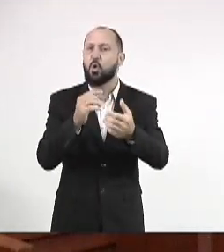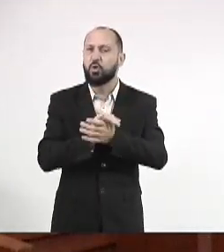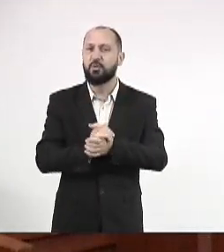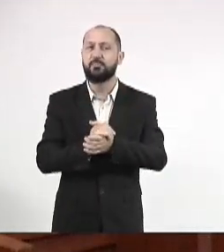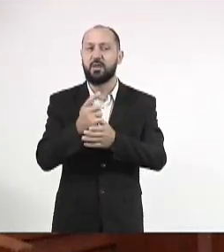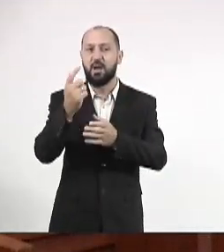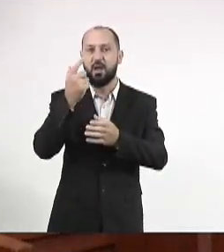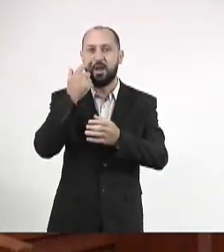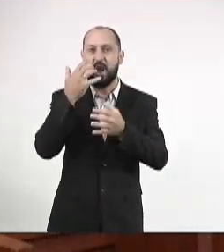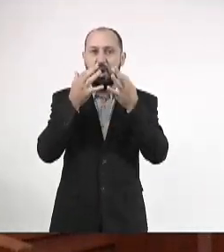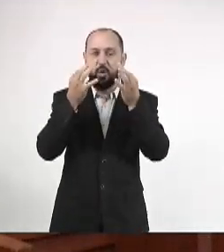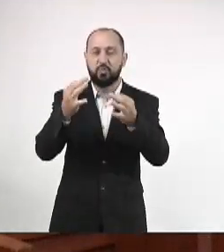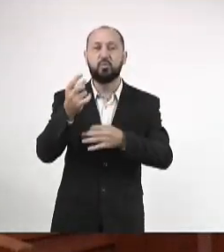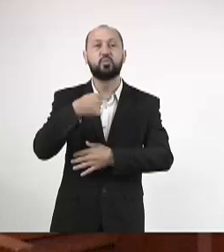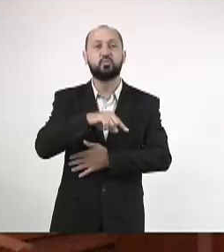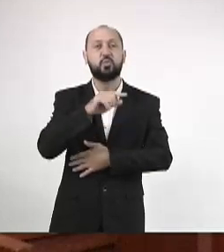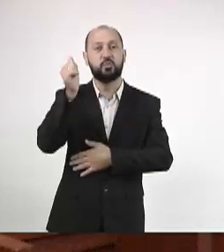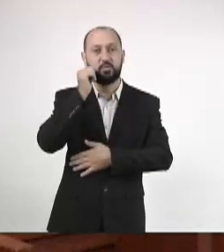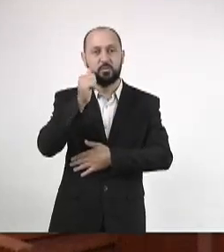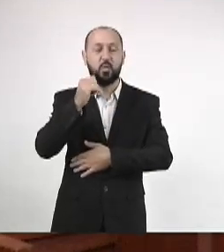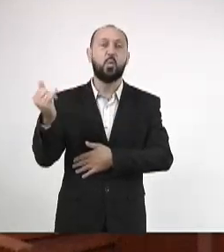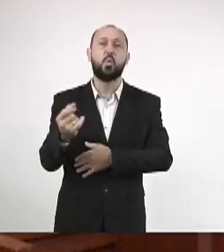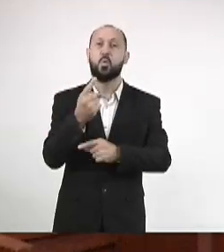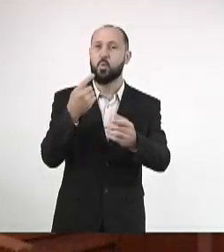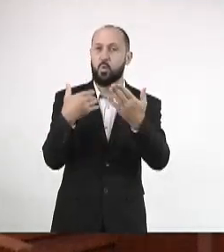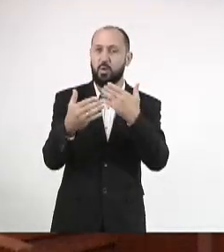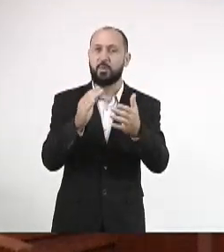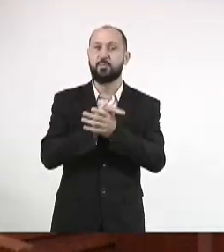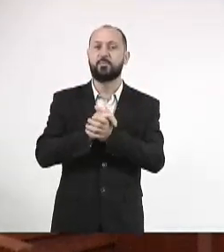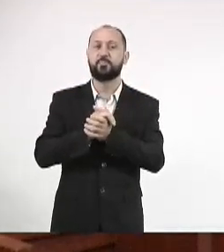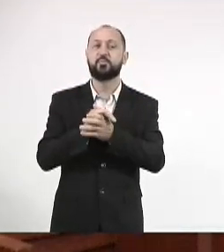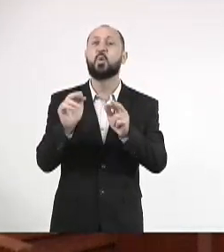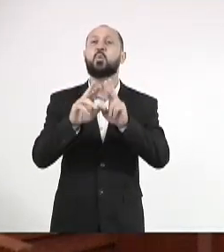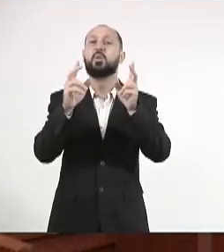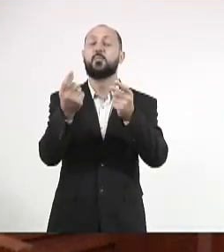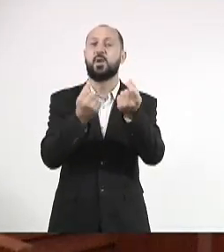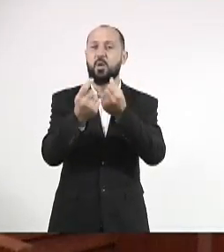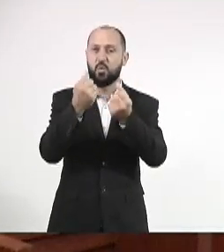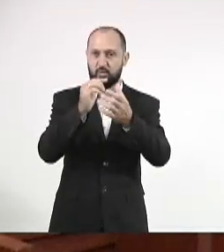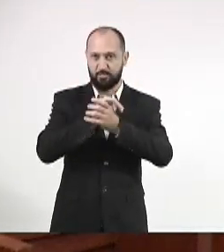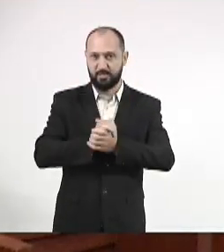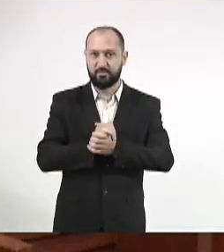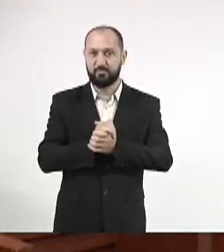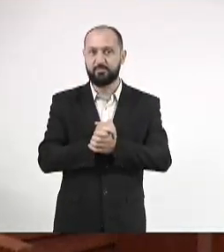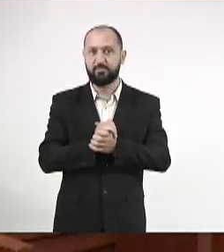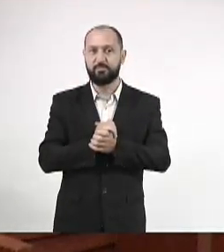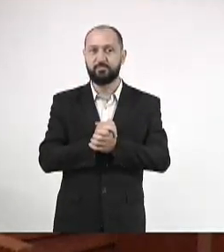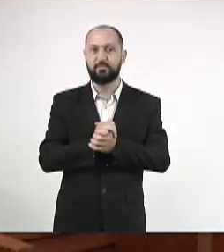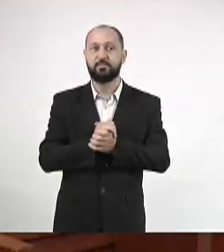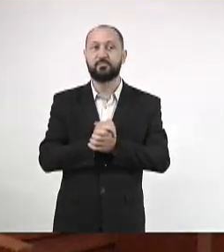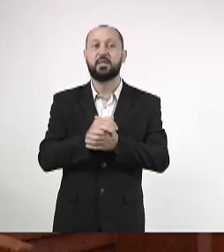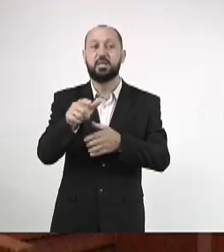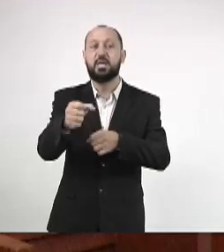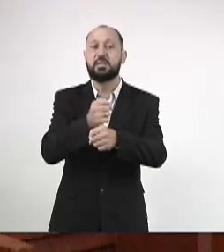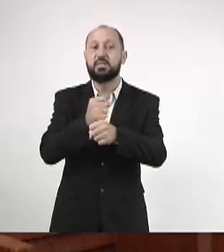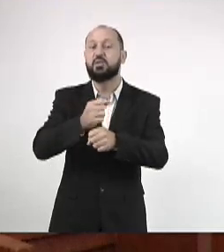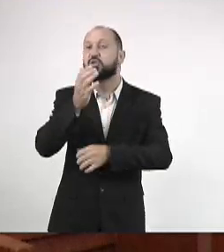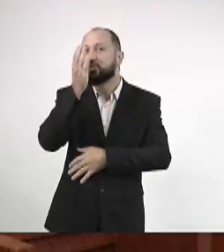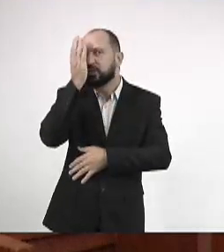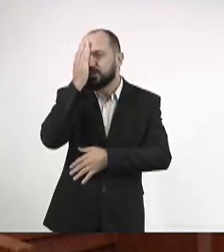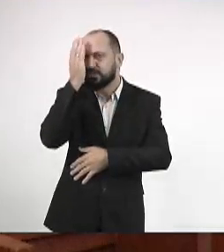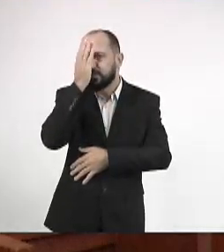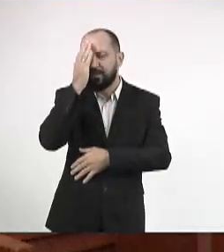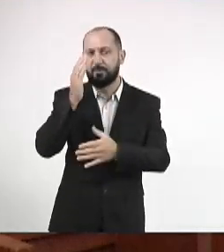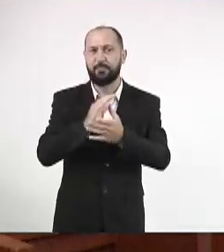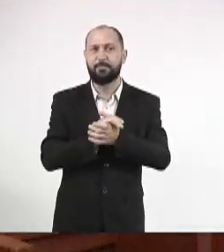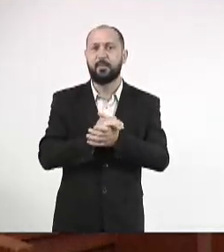desviar nós mulheres do debate importante também, que é a pauta econômica. E neste ano nós já sabíamos, só